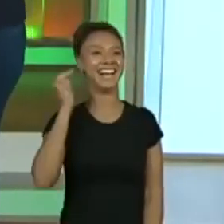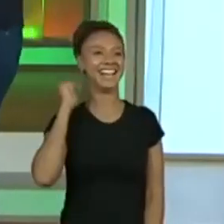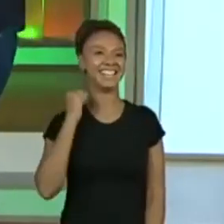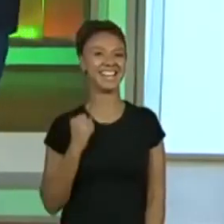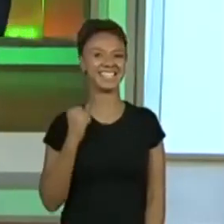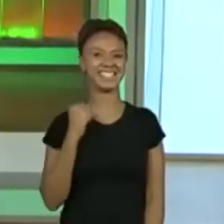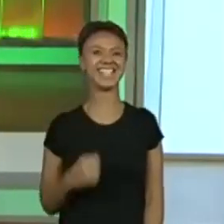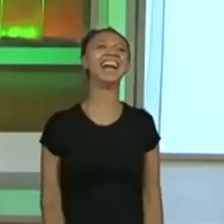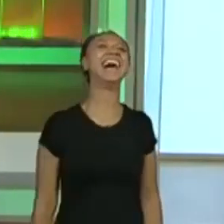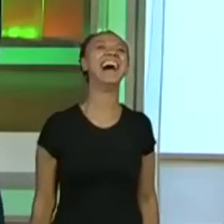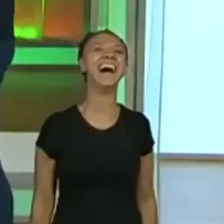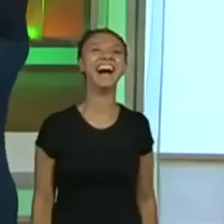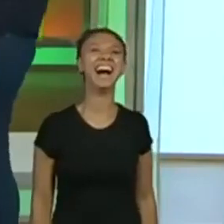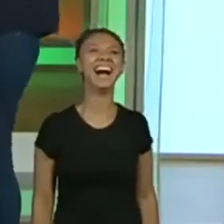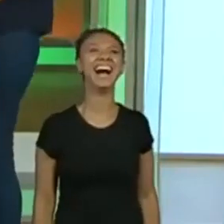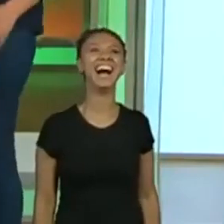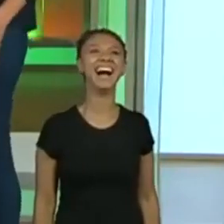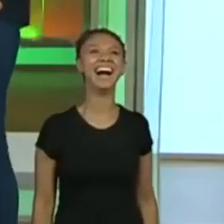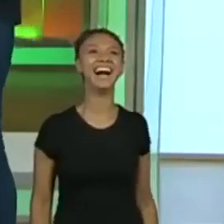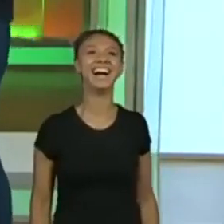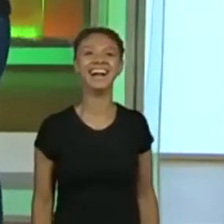Yes! Parei!